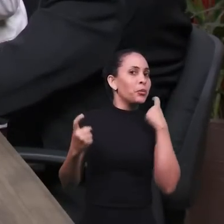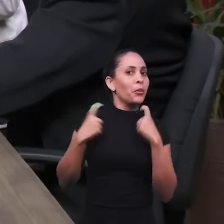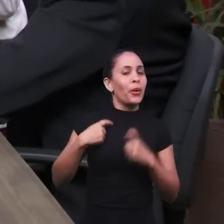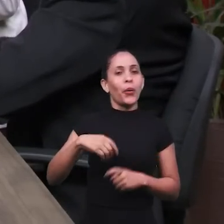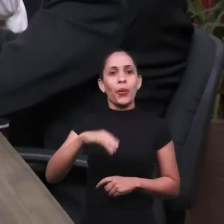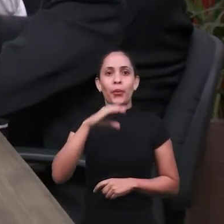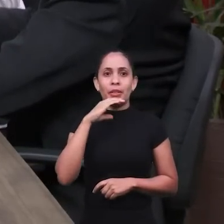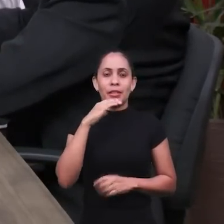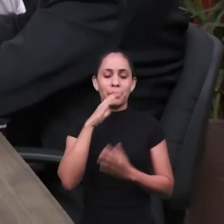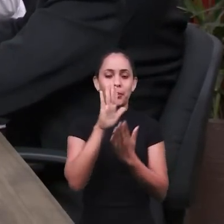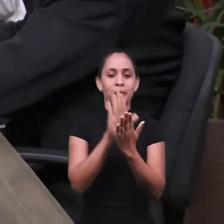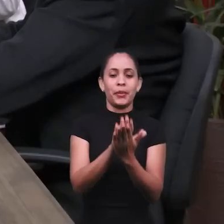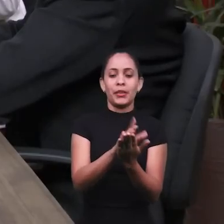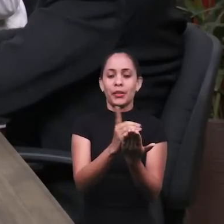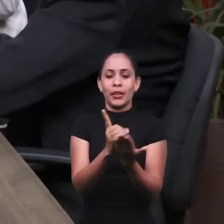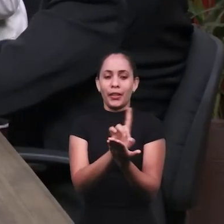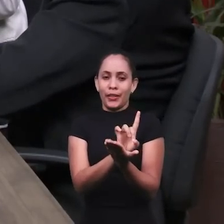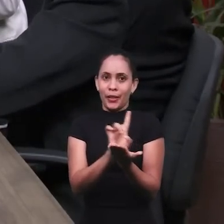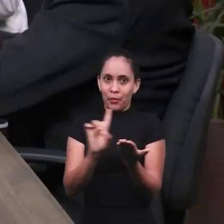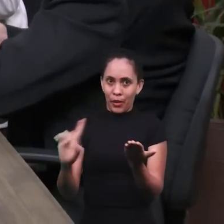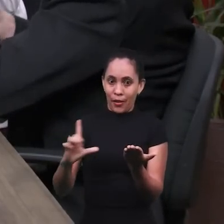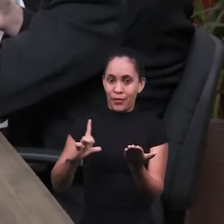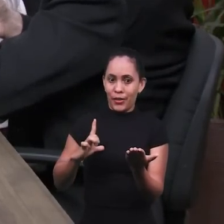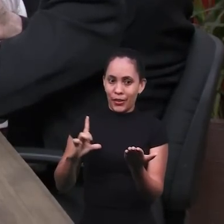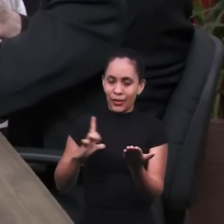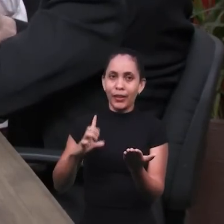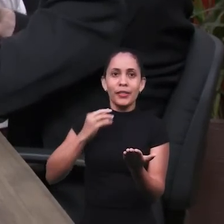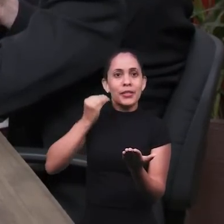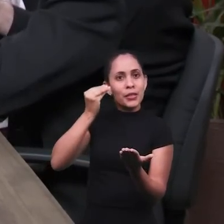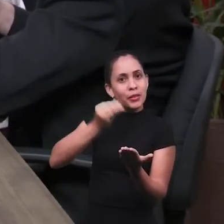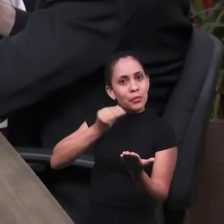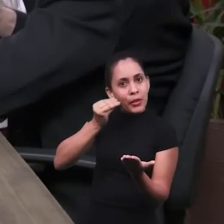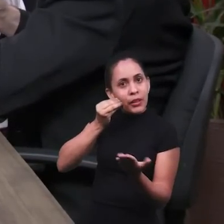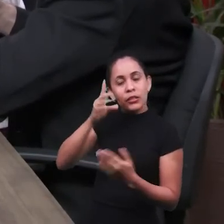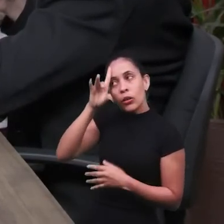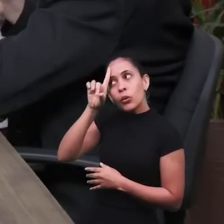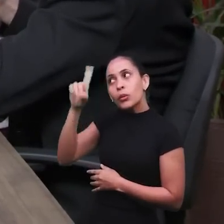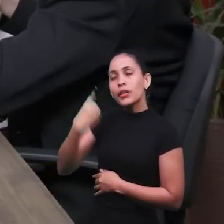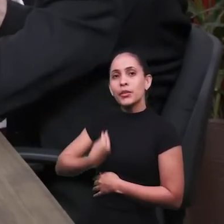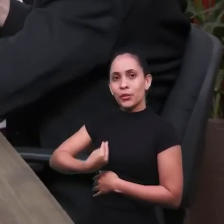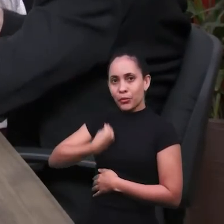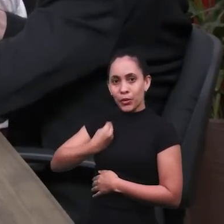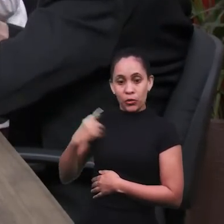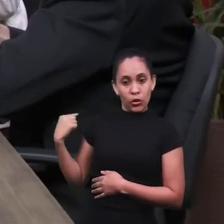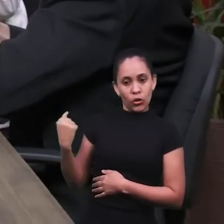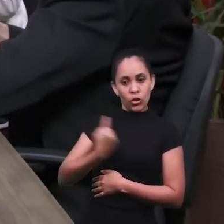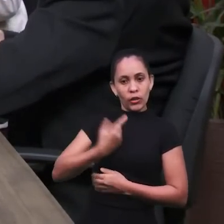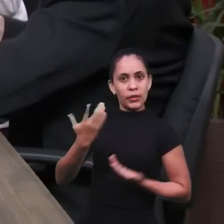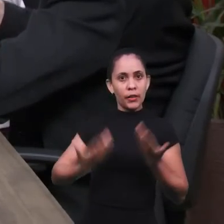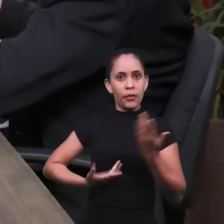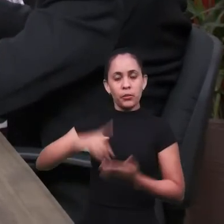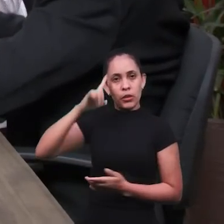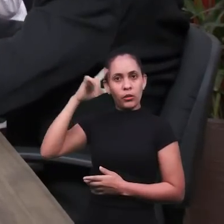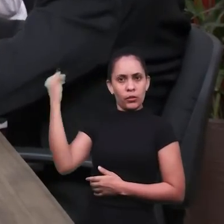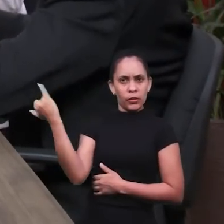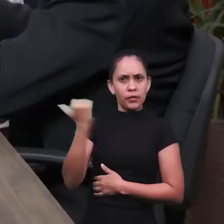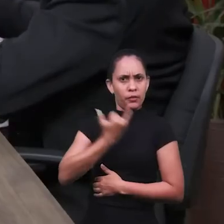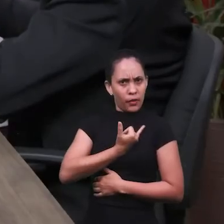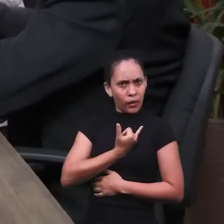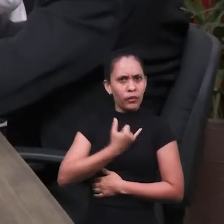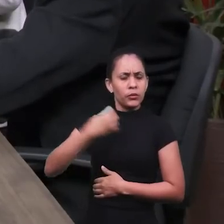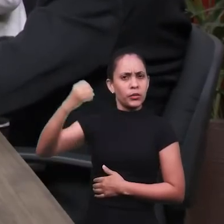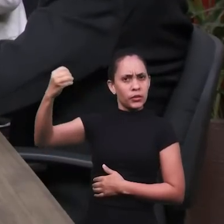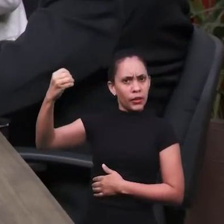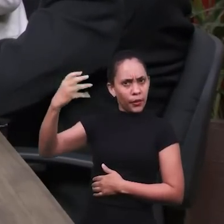isso. O conhecimento da palavra, mas que ele também tenha essa experiência com o Deus vivo que nós servimos, que é um Deus que fala, que é um Deus que